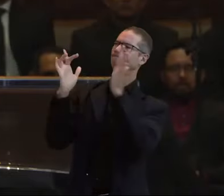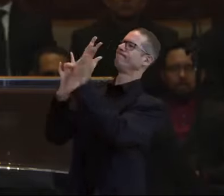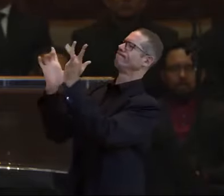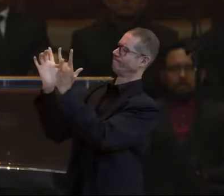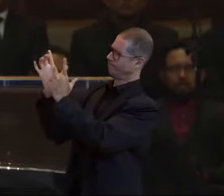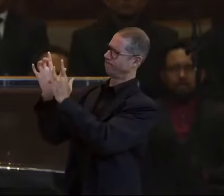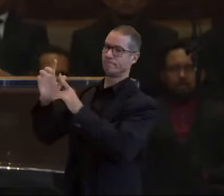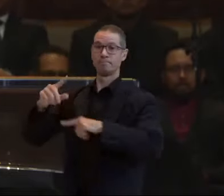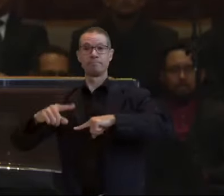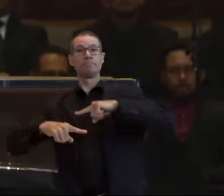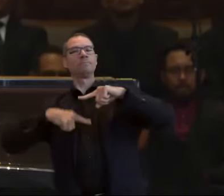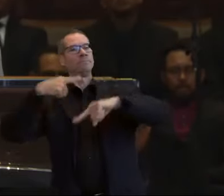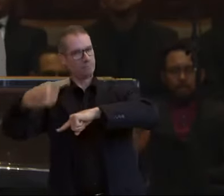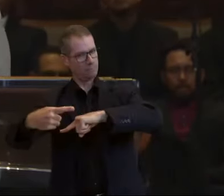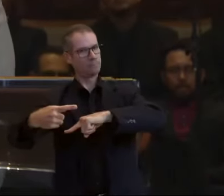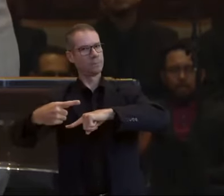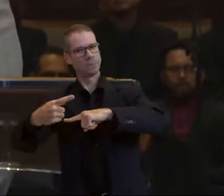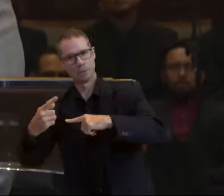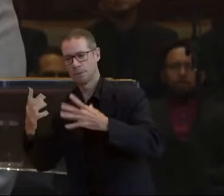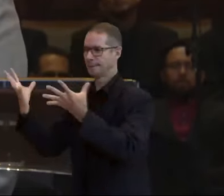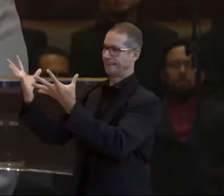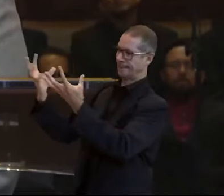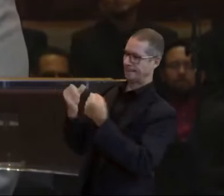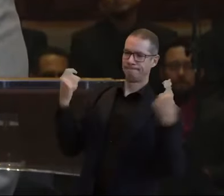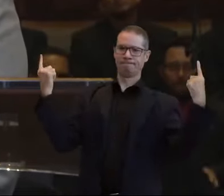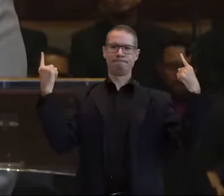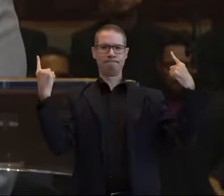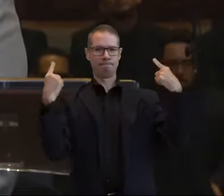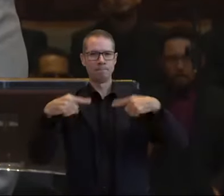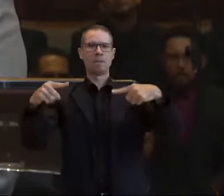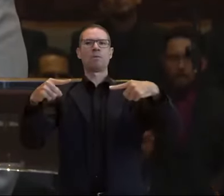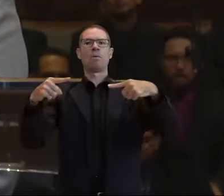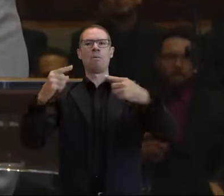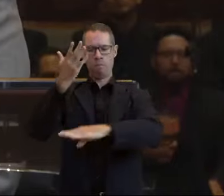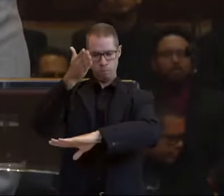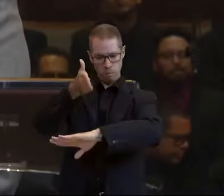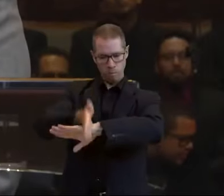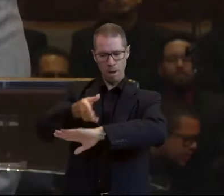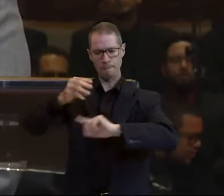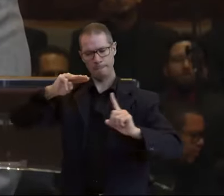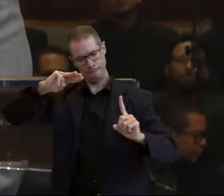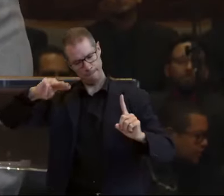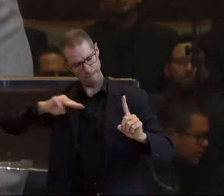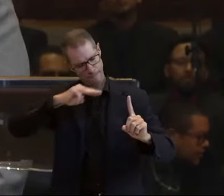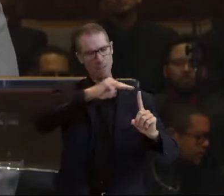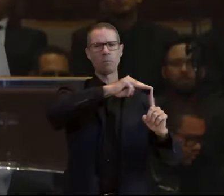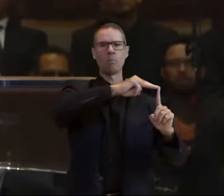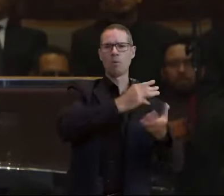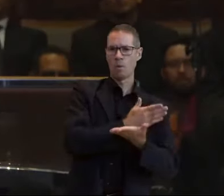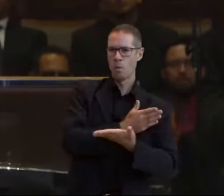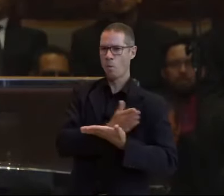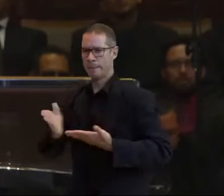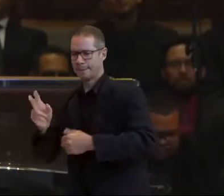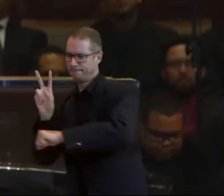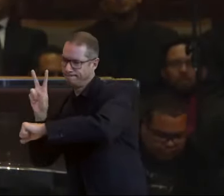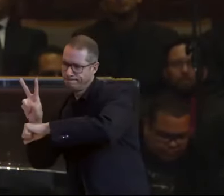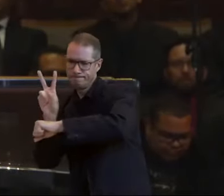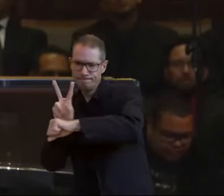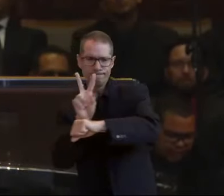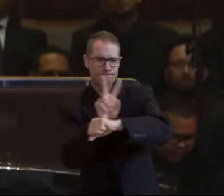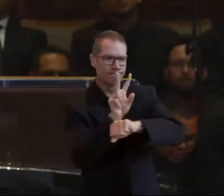aí depois a gente aceita o desafio para ser parte da missão. E a gente começa a cuidar de